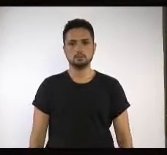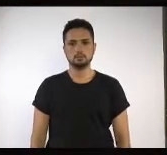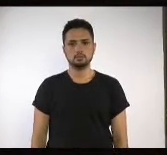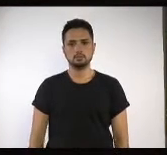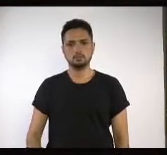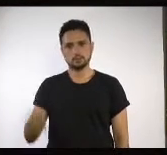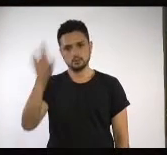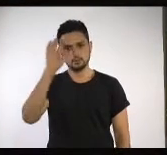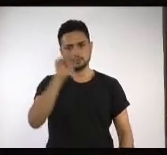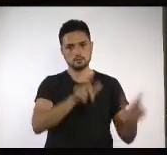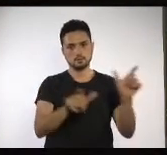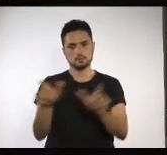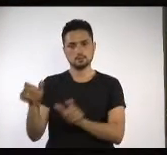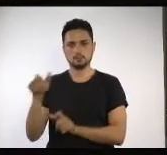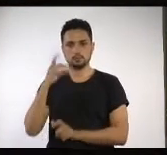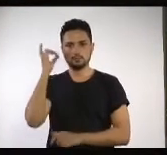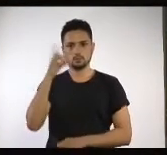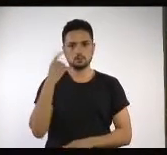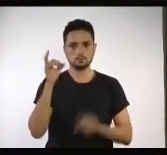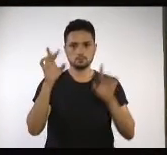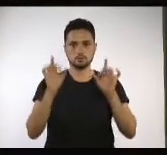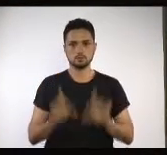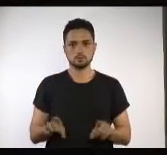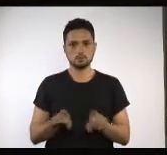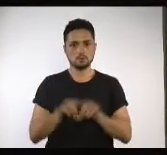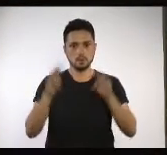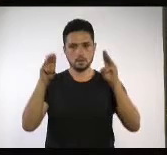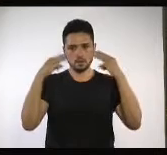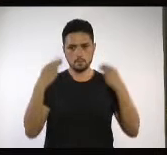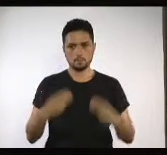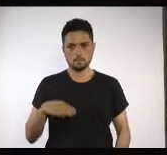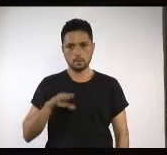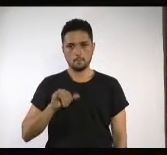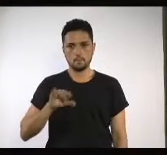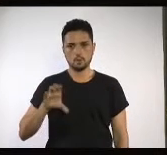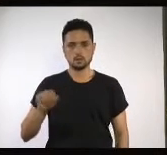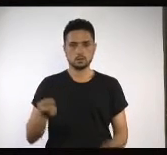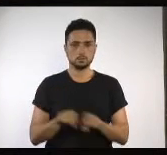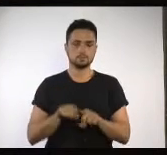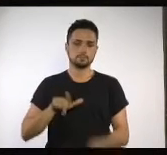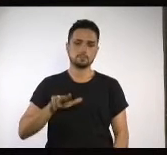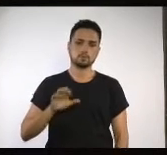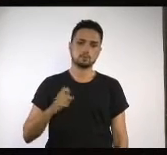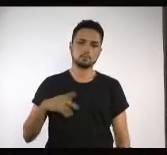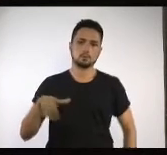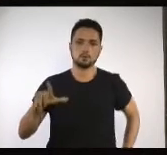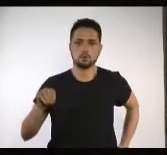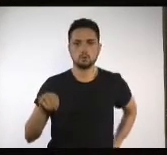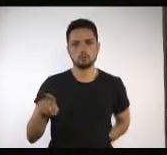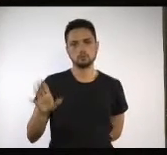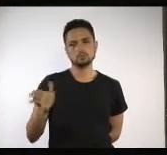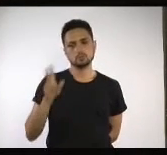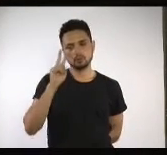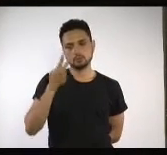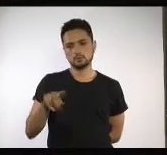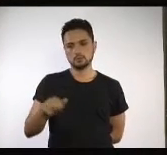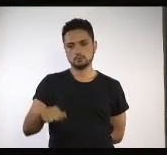senhoras deputadas, senhores deputados, em especial a deputada Mônica Francisco, deputado Luiz Paulo, que vejo aqui em plenário